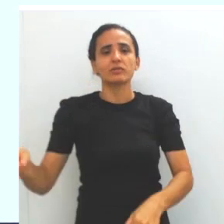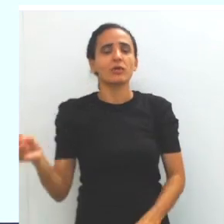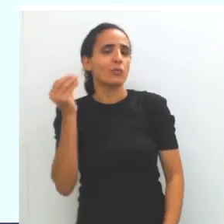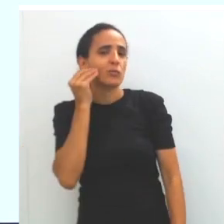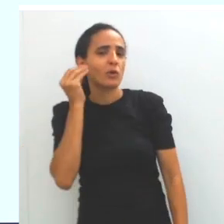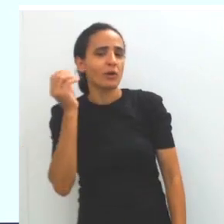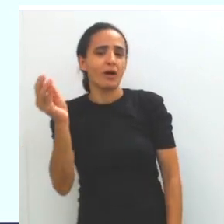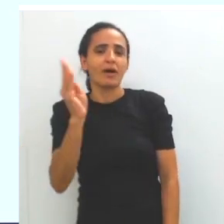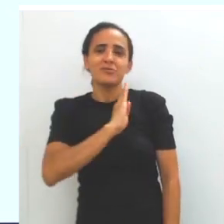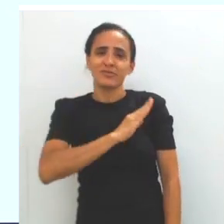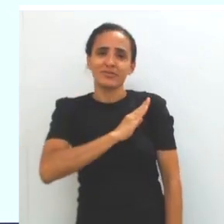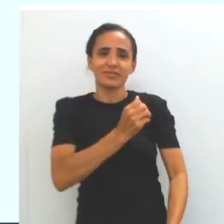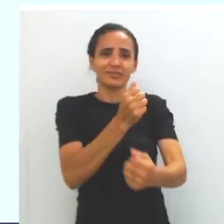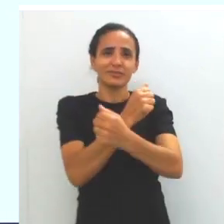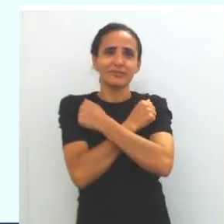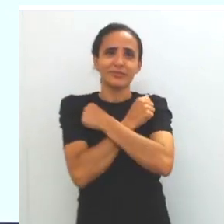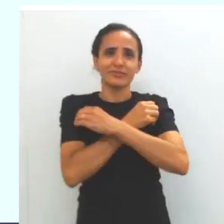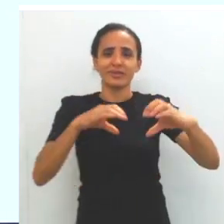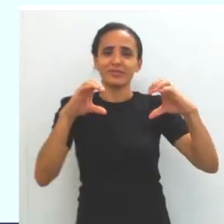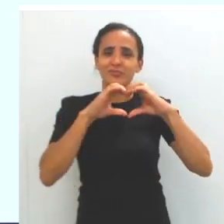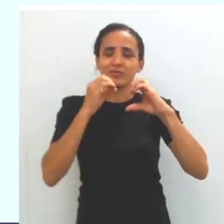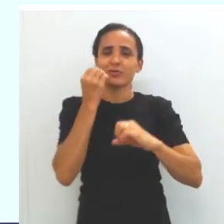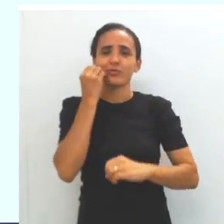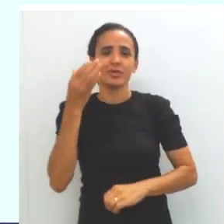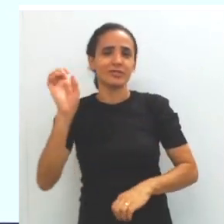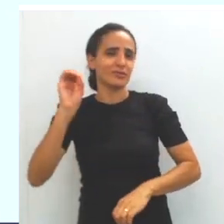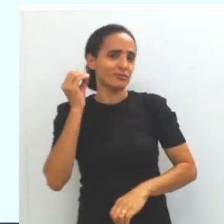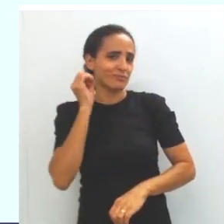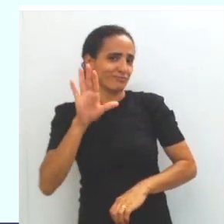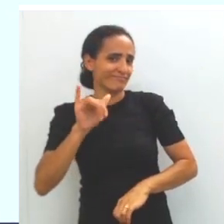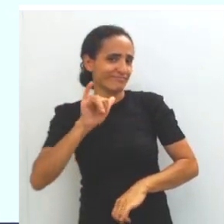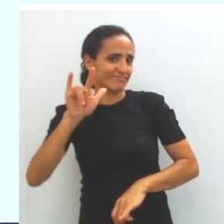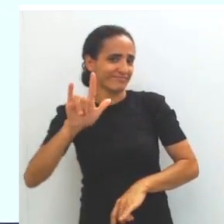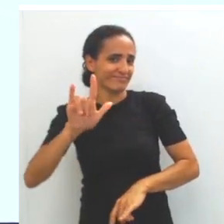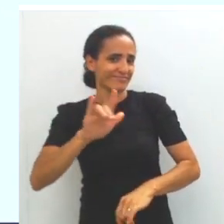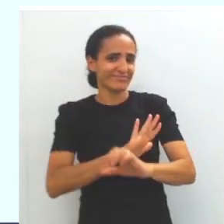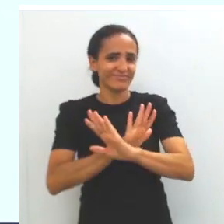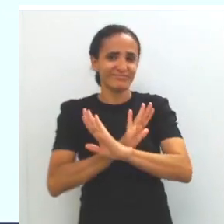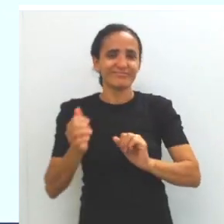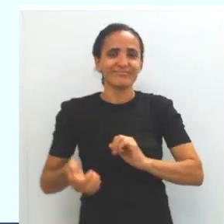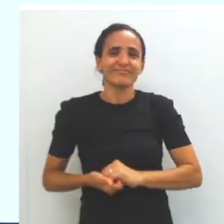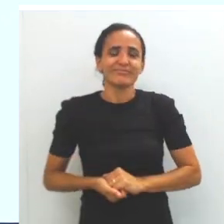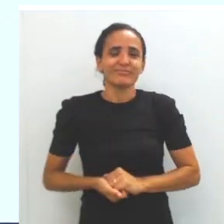Fiquem com Deus. Um cheiro no coração de todos vocês. Beijo de Dantas.